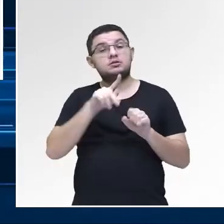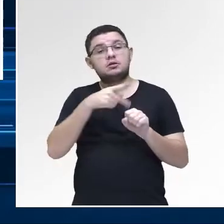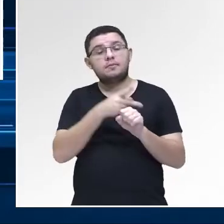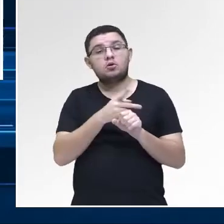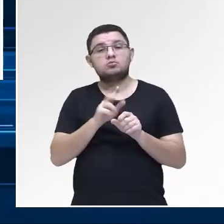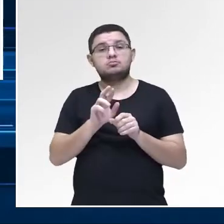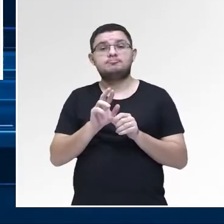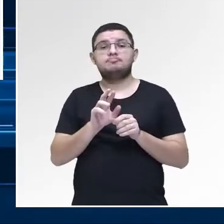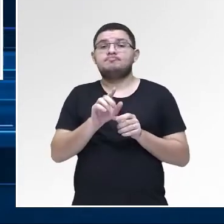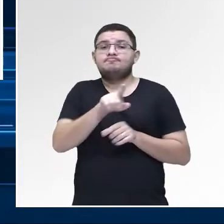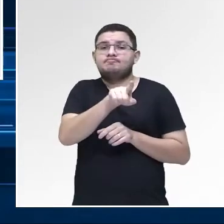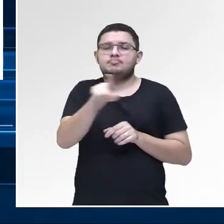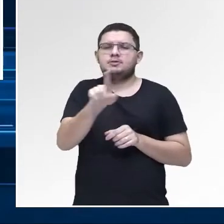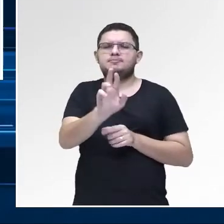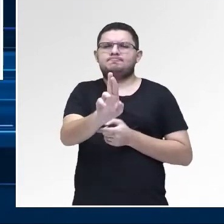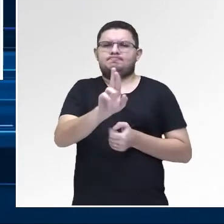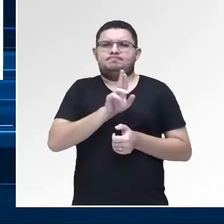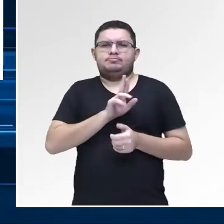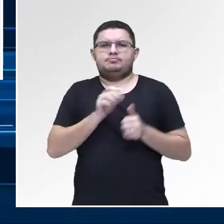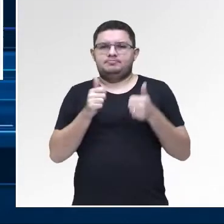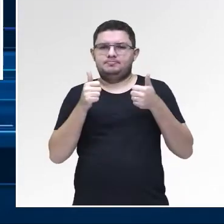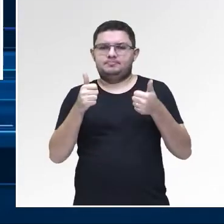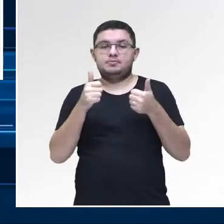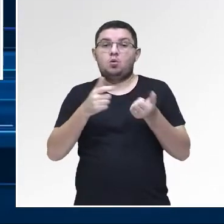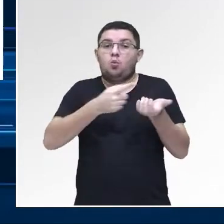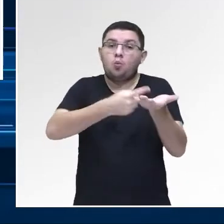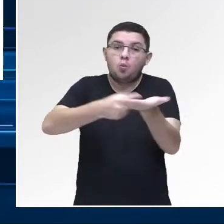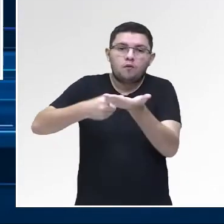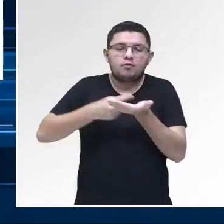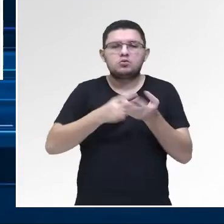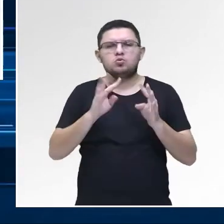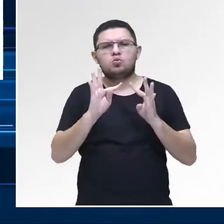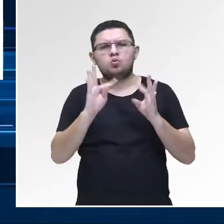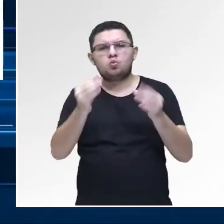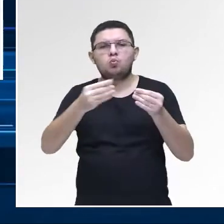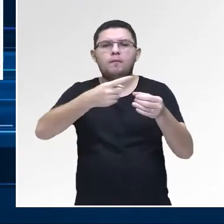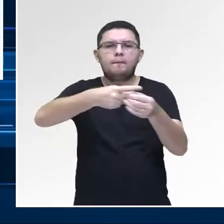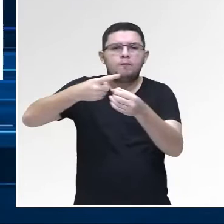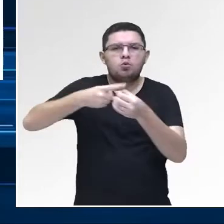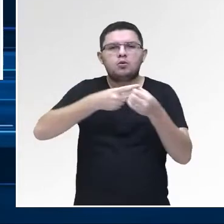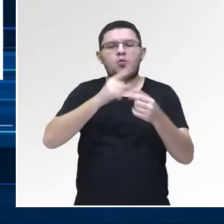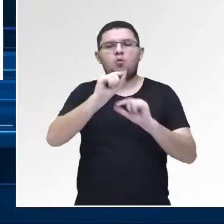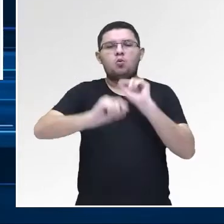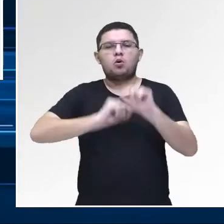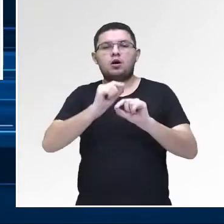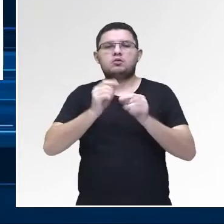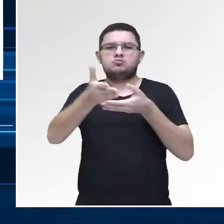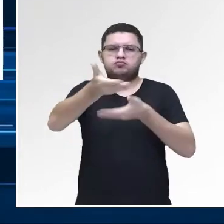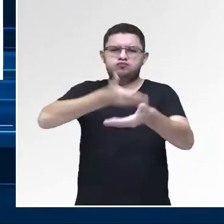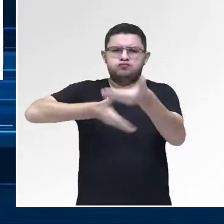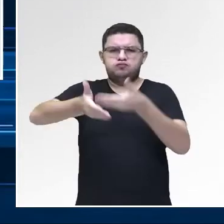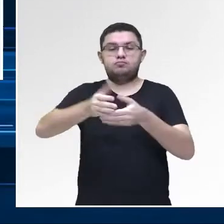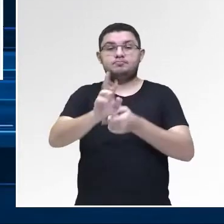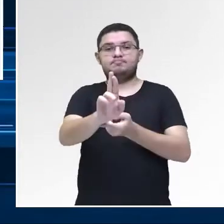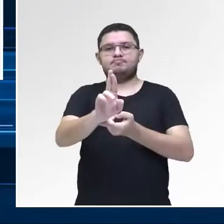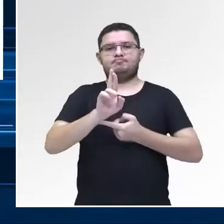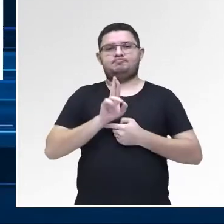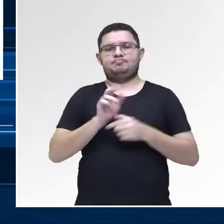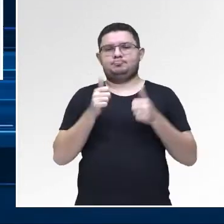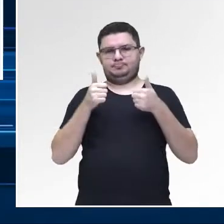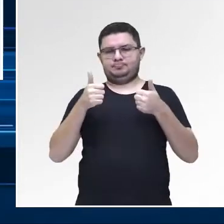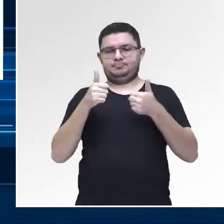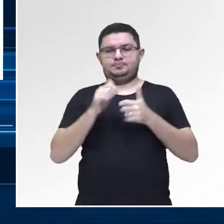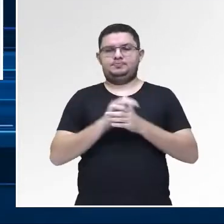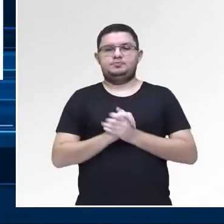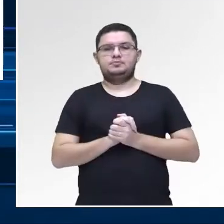quero ouvir a resposta de vocês. Eu convido a todas as comunidades para fazer a interação com a gente, ok? Então,